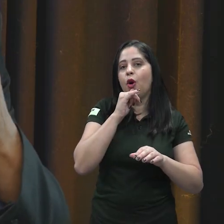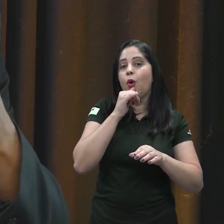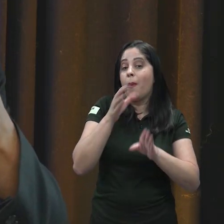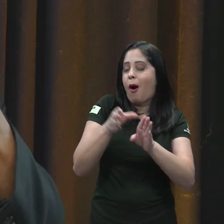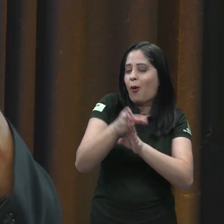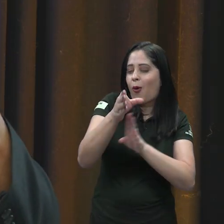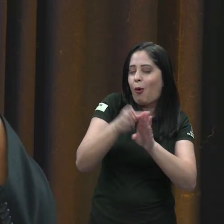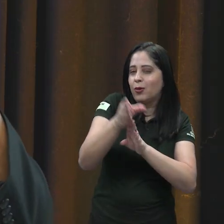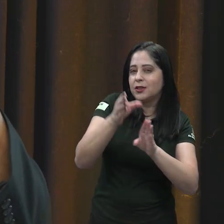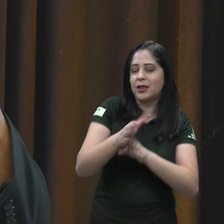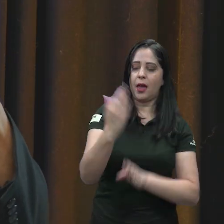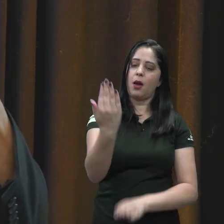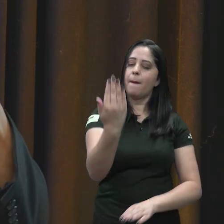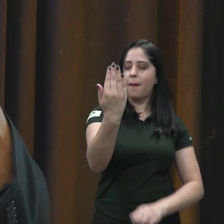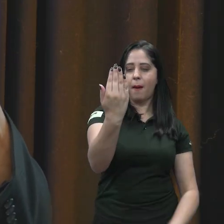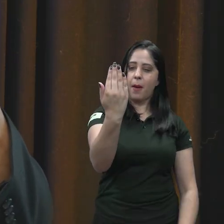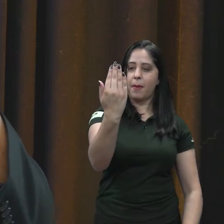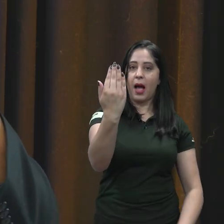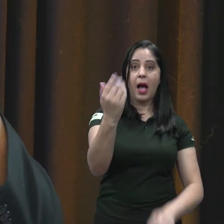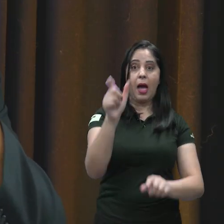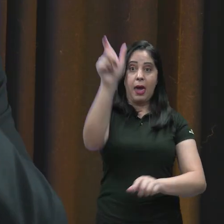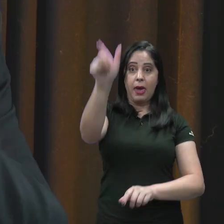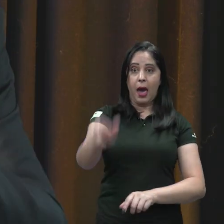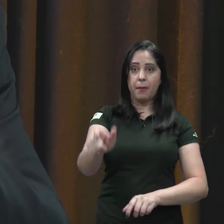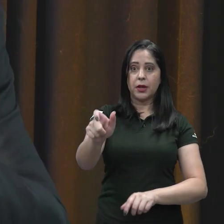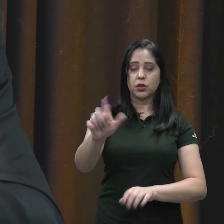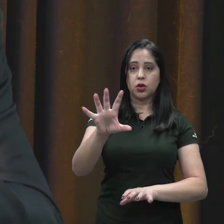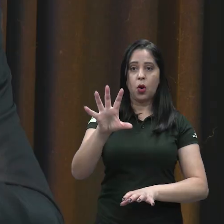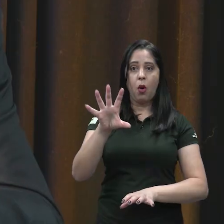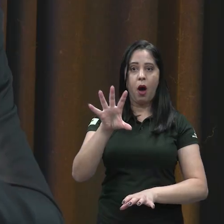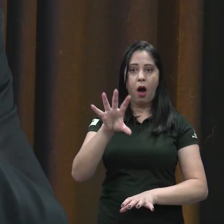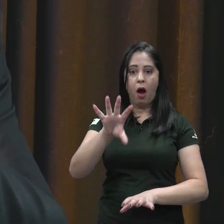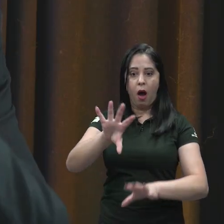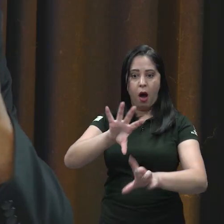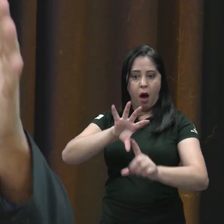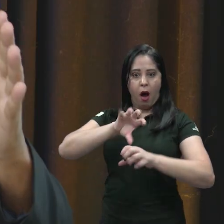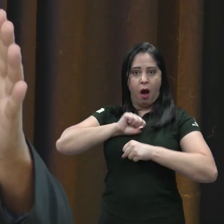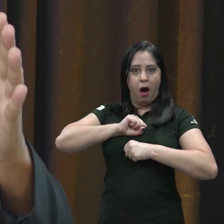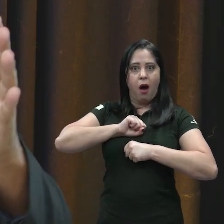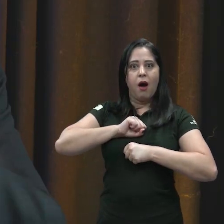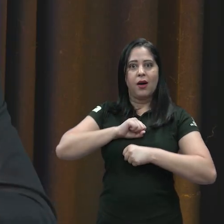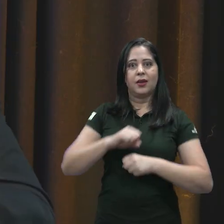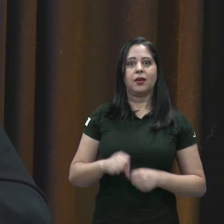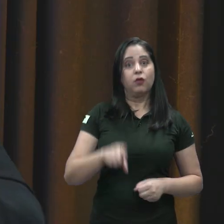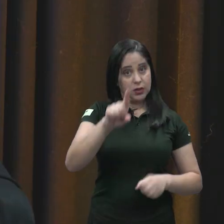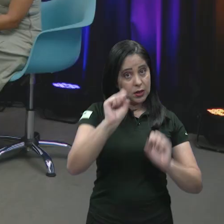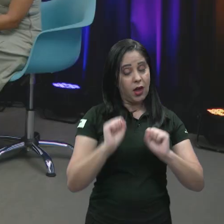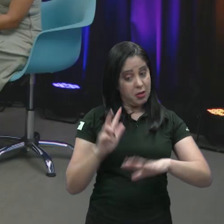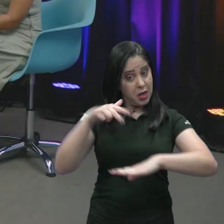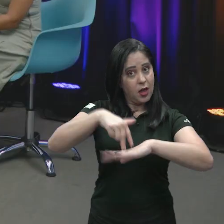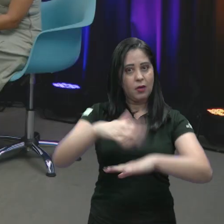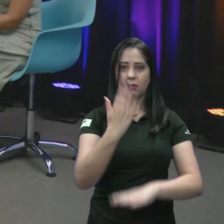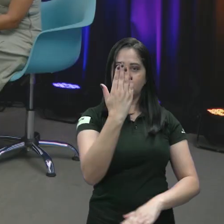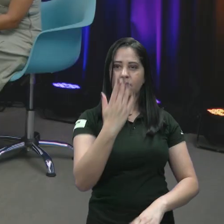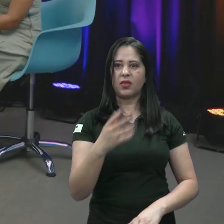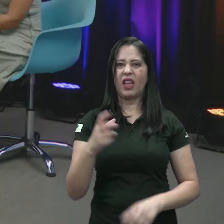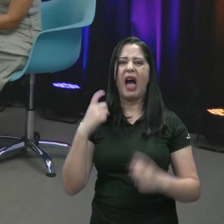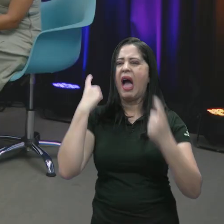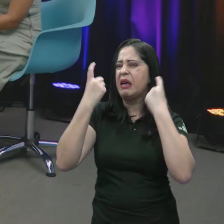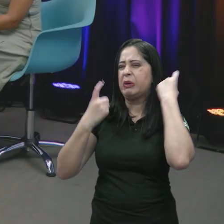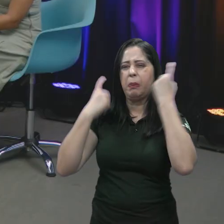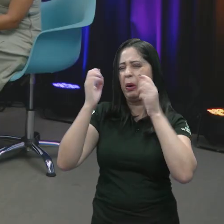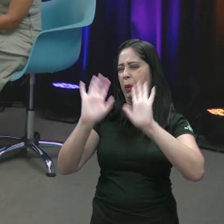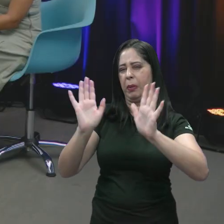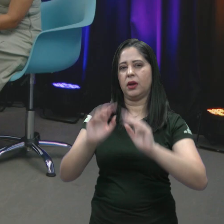faz vai mexer com aquela pessoa que está do outro lado. Então, pega o celular, levanta e grava. E não se preocupe com os julgamentos,